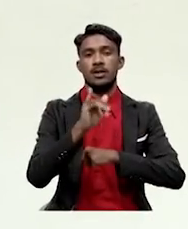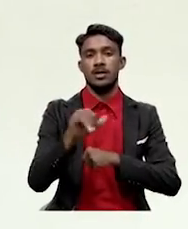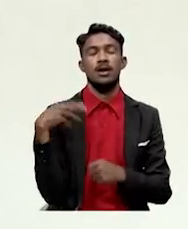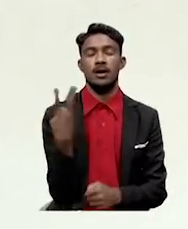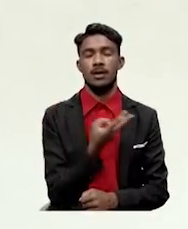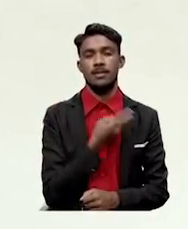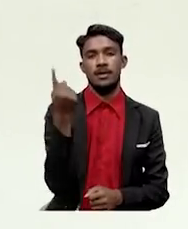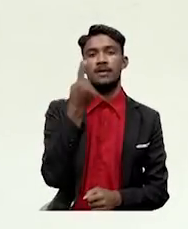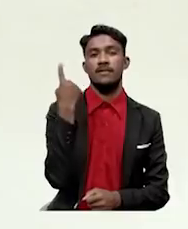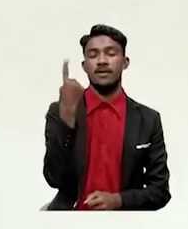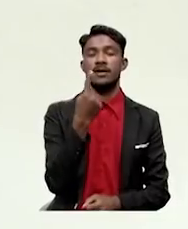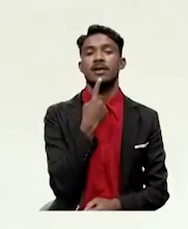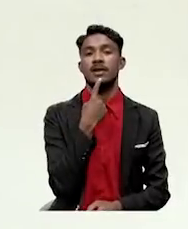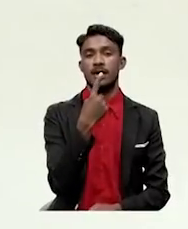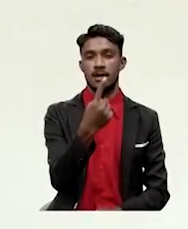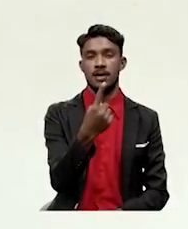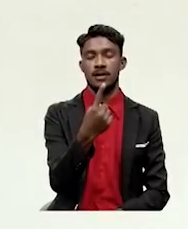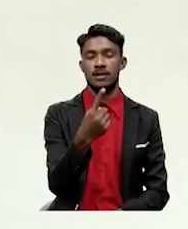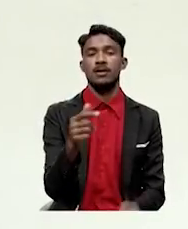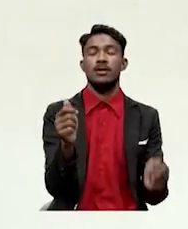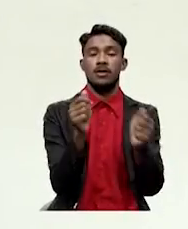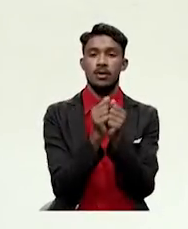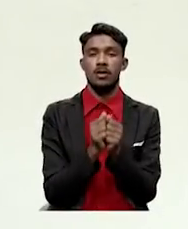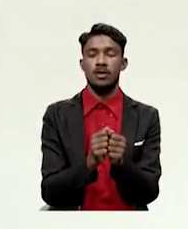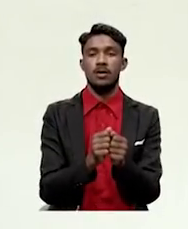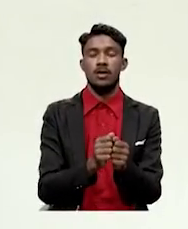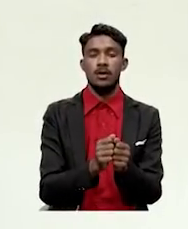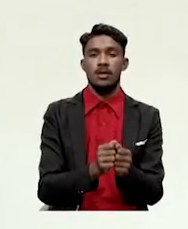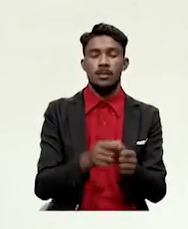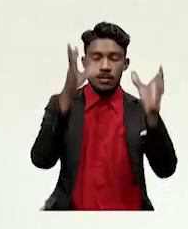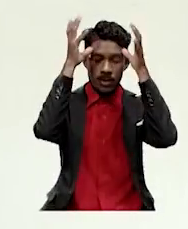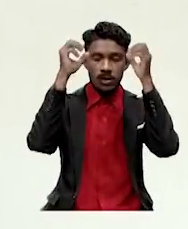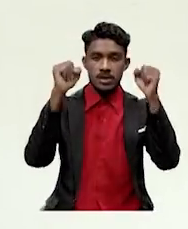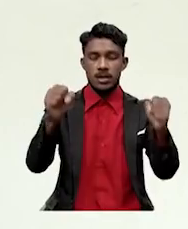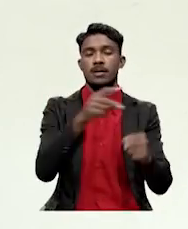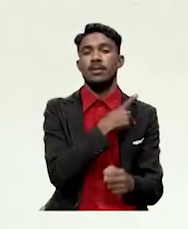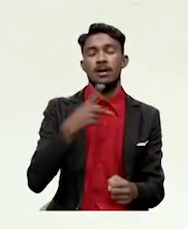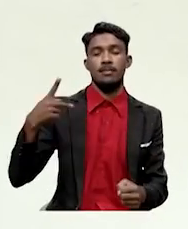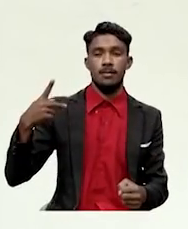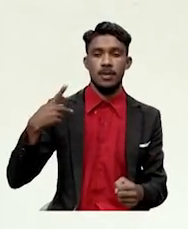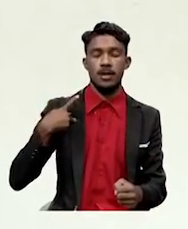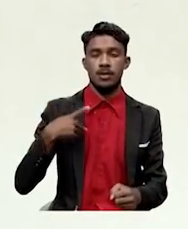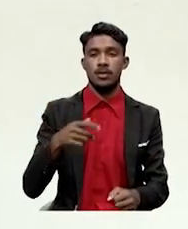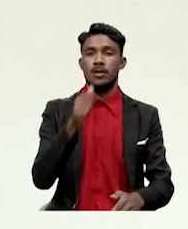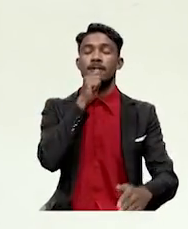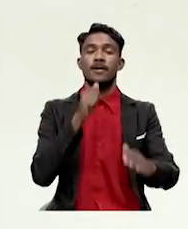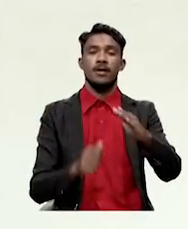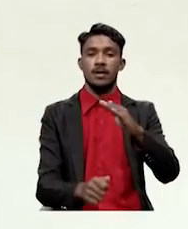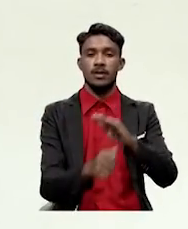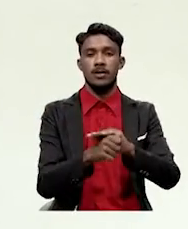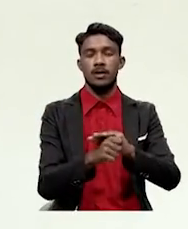kata u presiden itu parlemen ilegal nomos e governo de